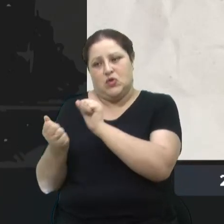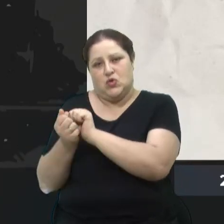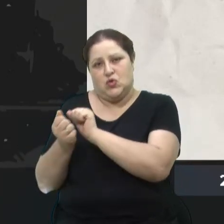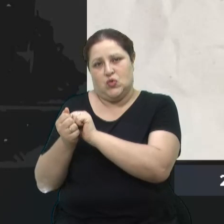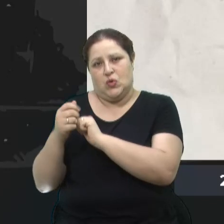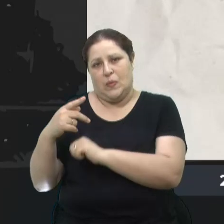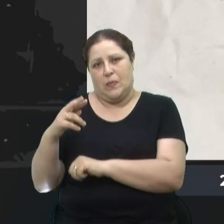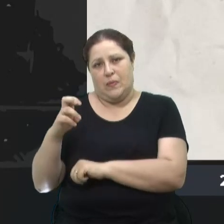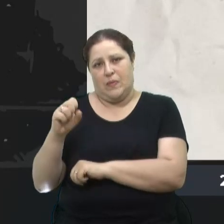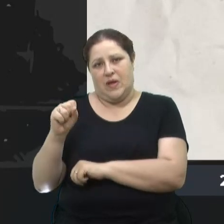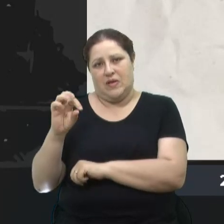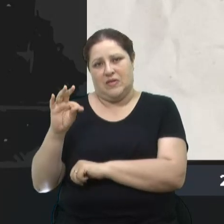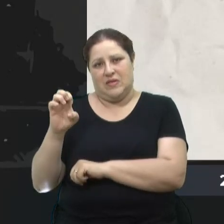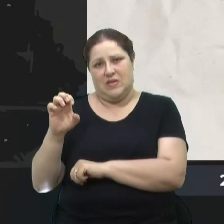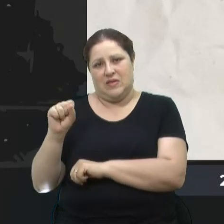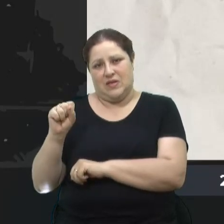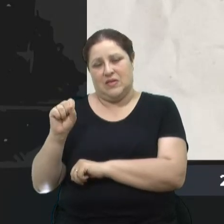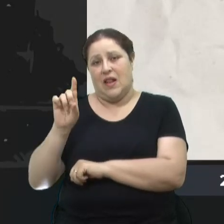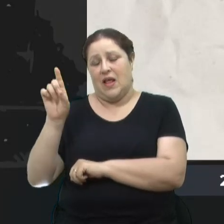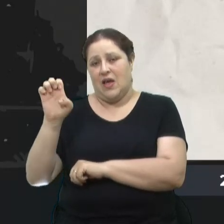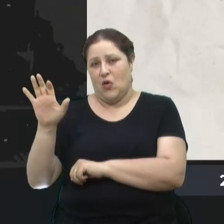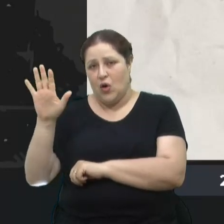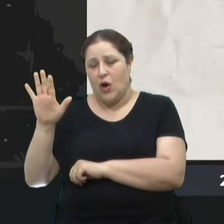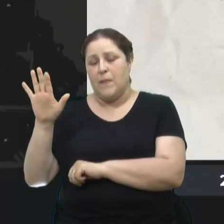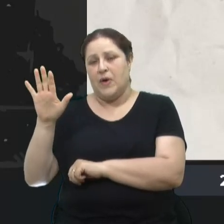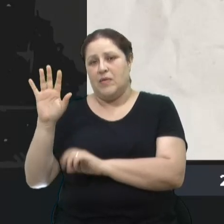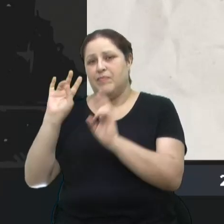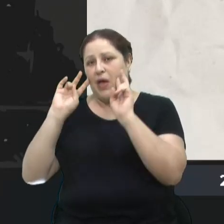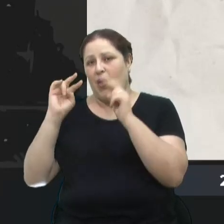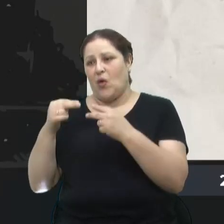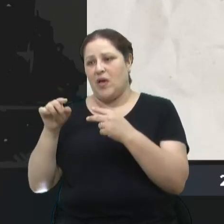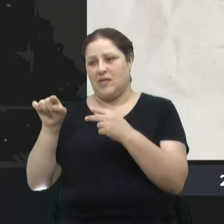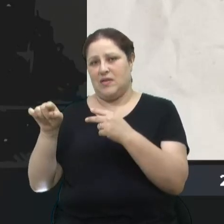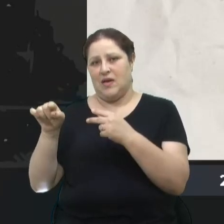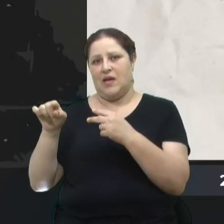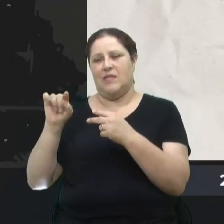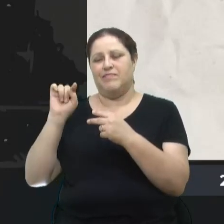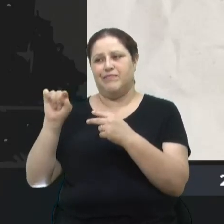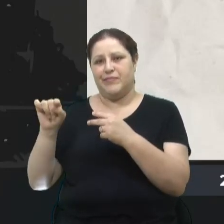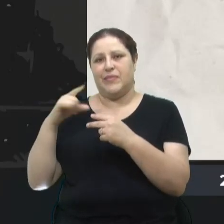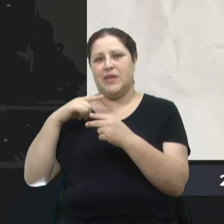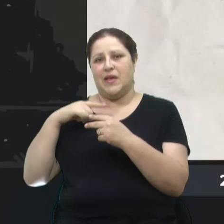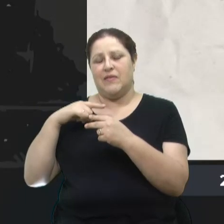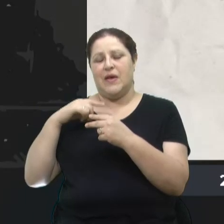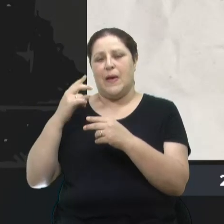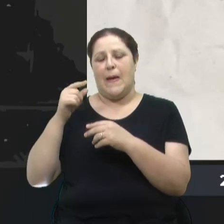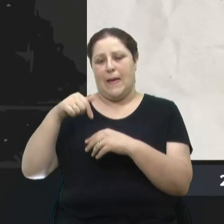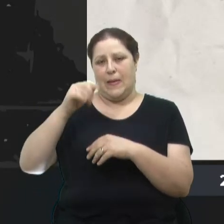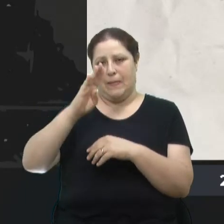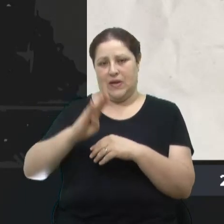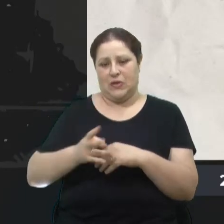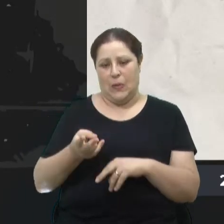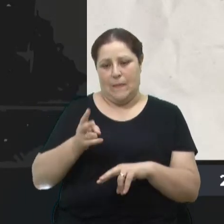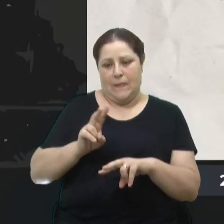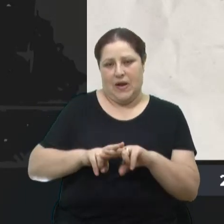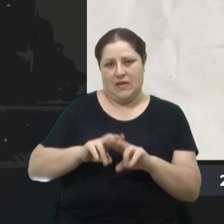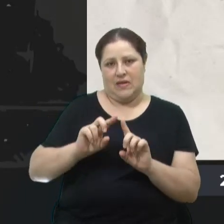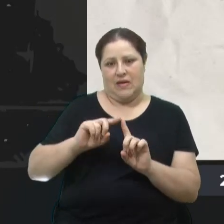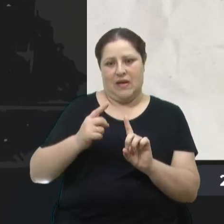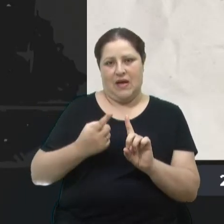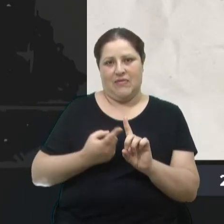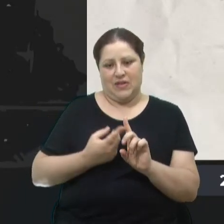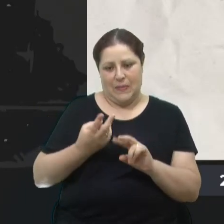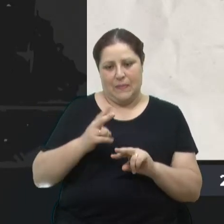atuação no Brasil, Olga foi presa, deportada para a Alemanha, mesmo grávida, onde